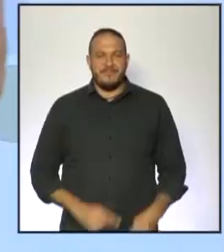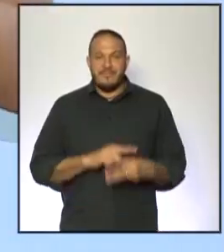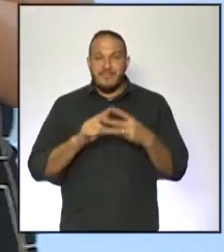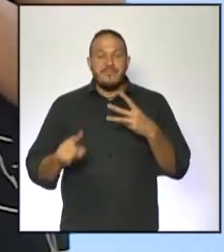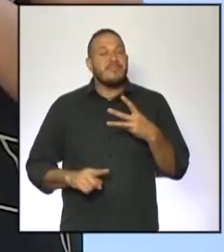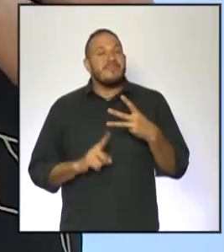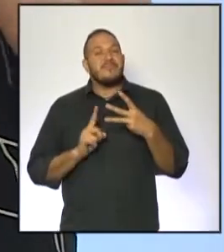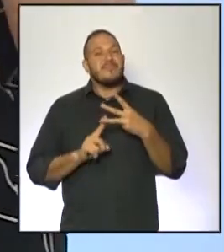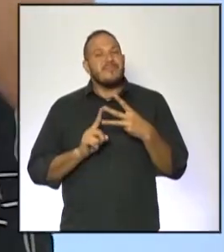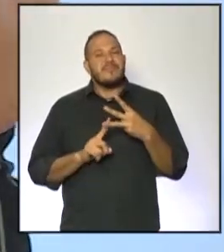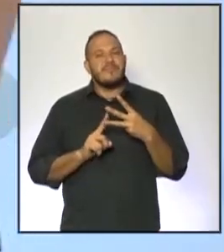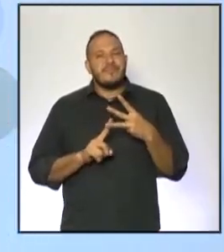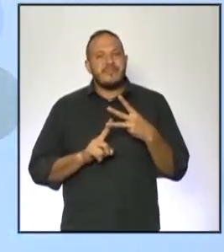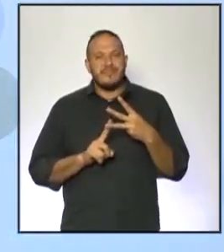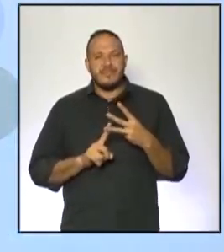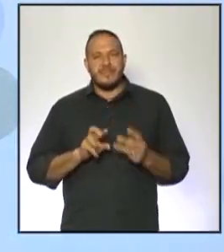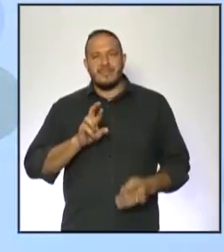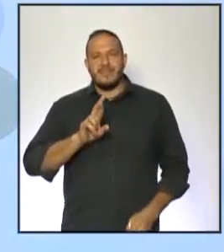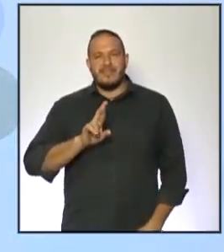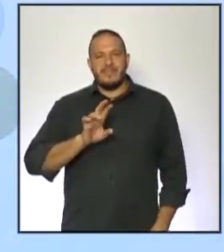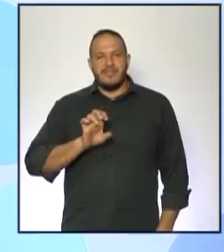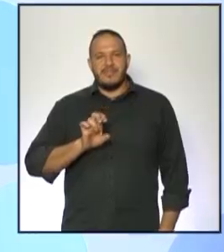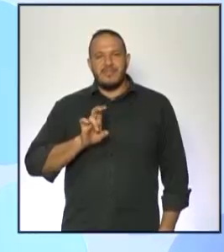terceiro R de reutilizar.